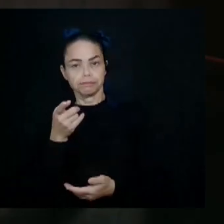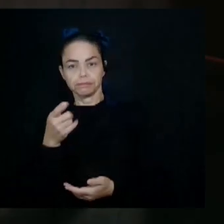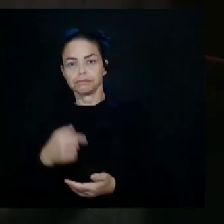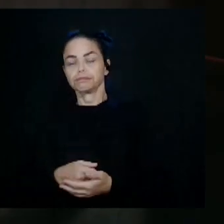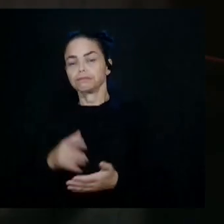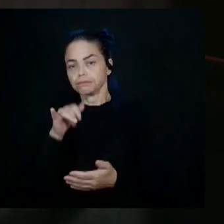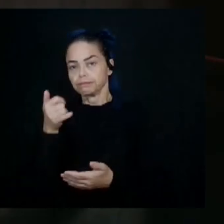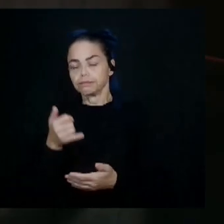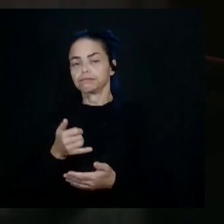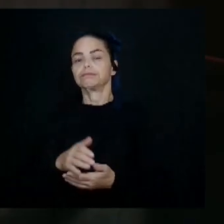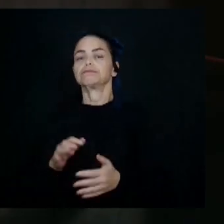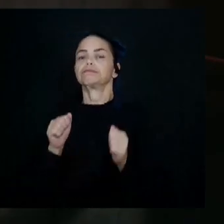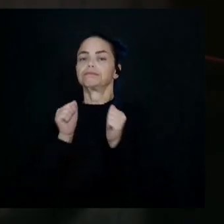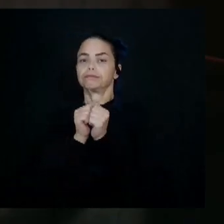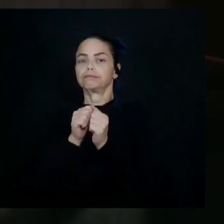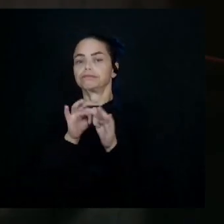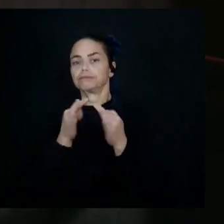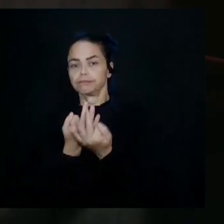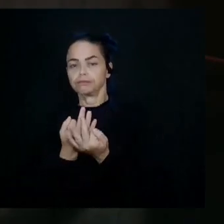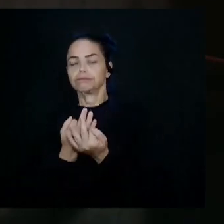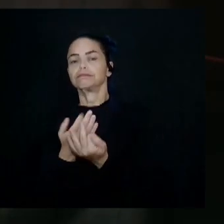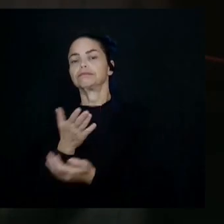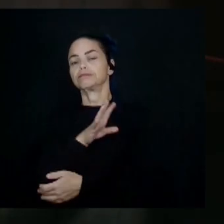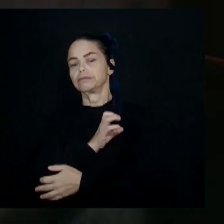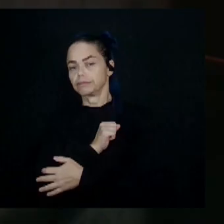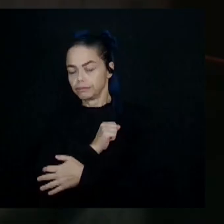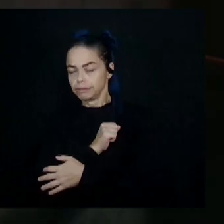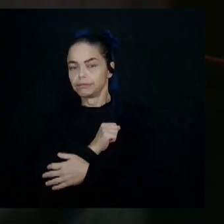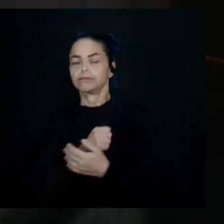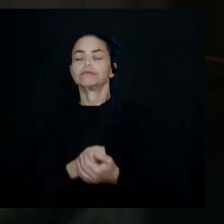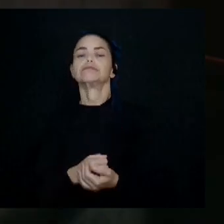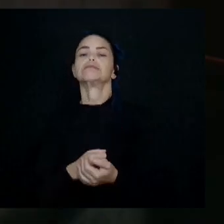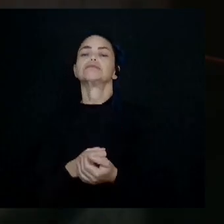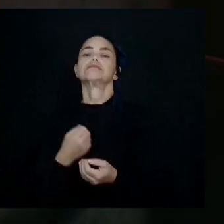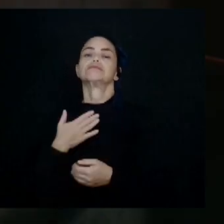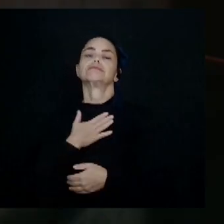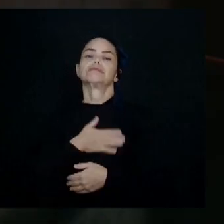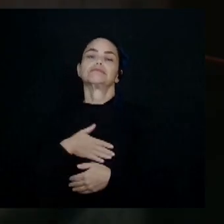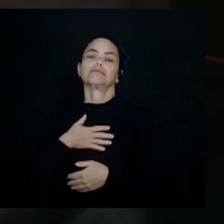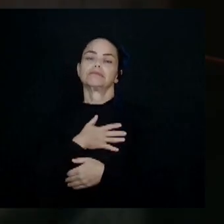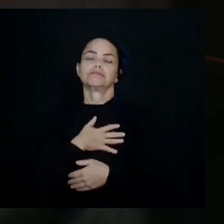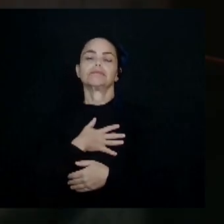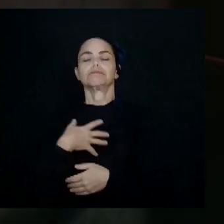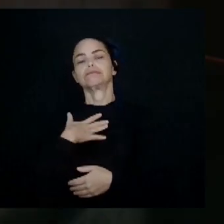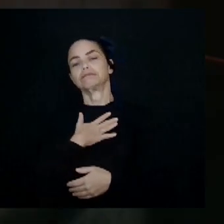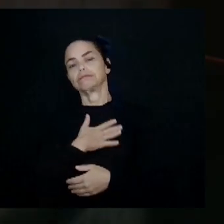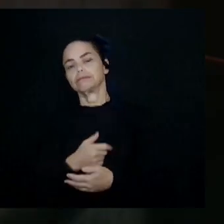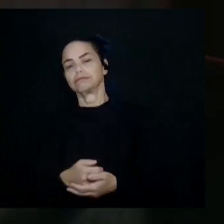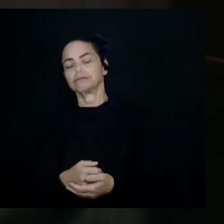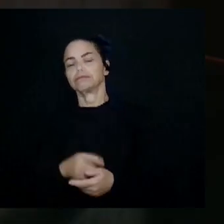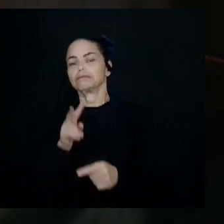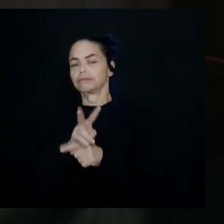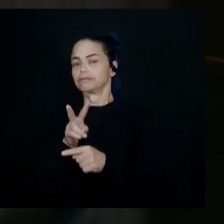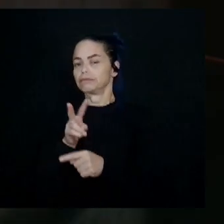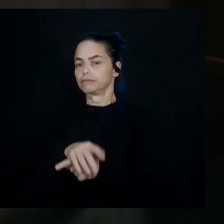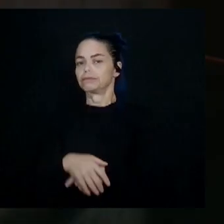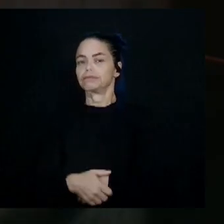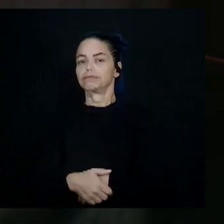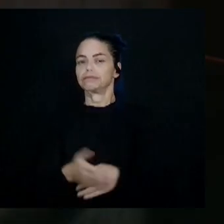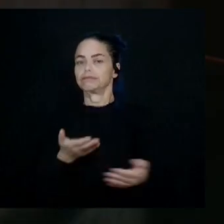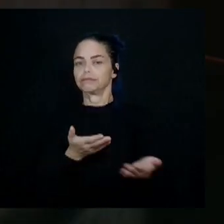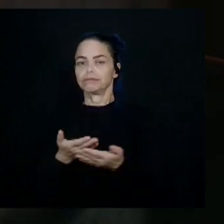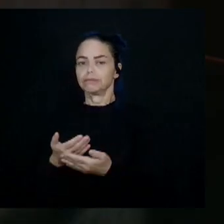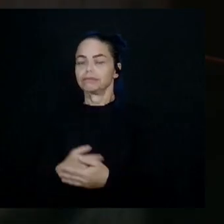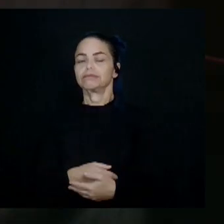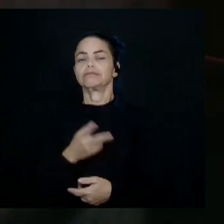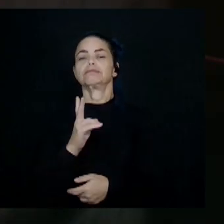sua família, ao lado de quem você ama, da forma que faça sentido para você. Se cuide. Quero te convidar para continuar